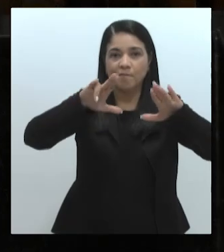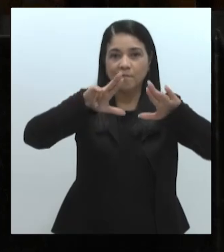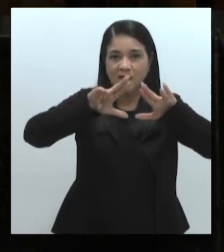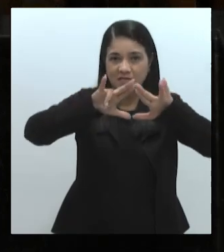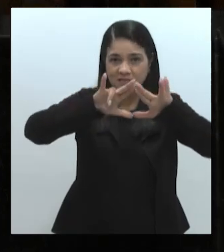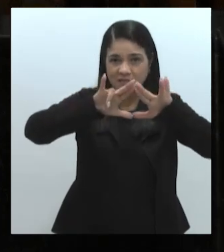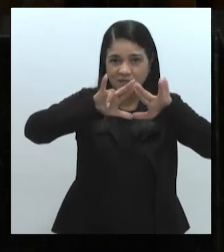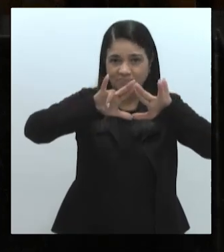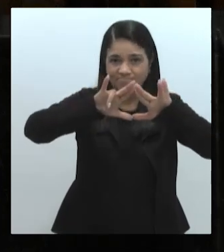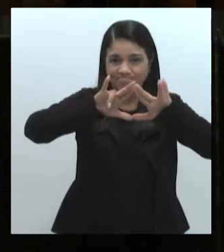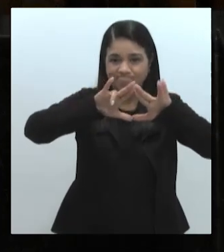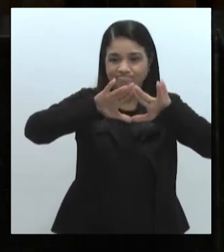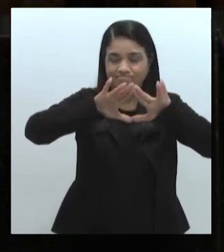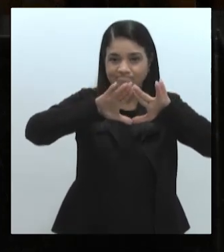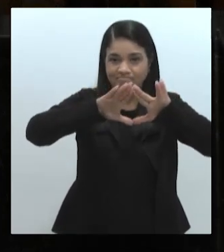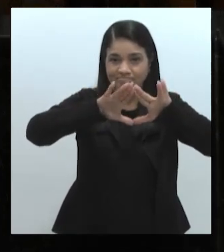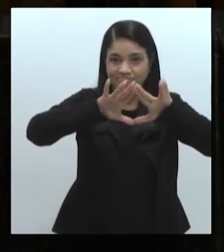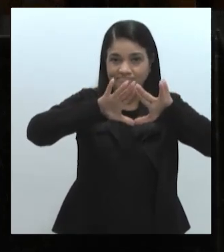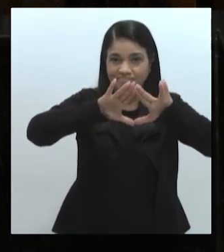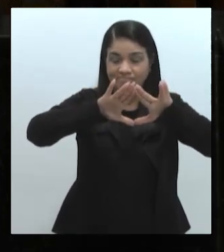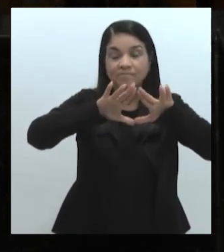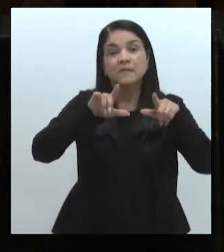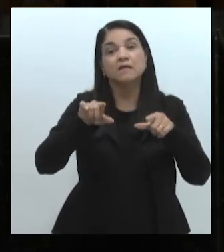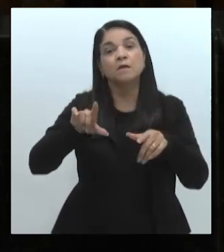E isso é um incômodo